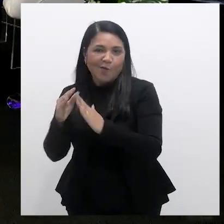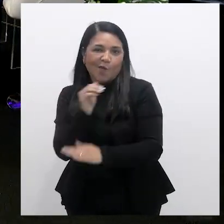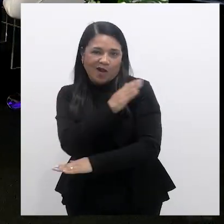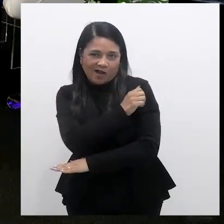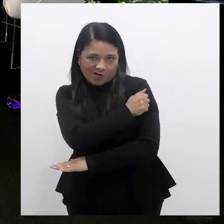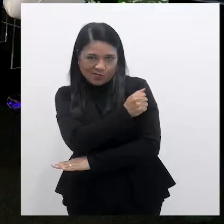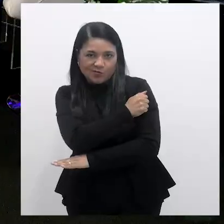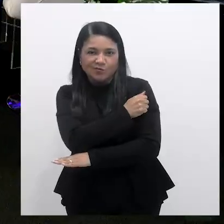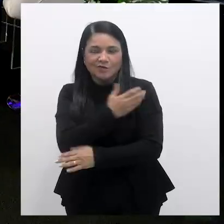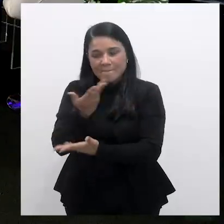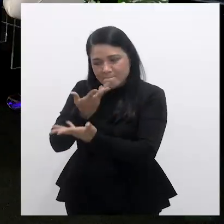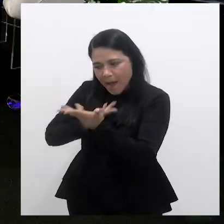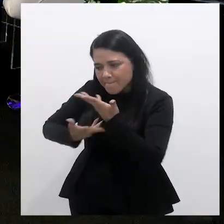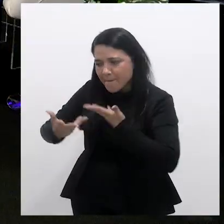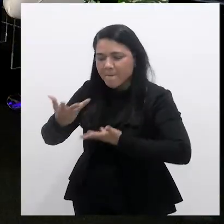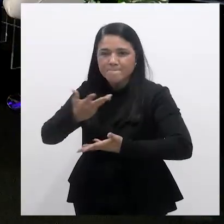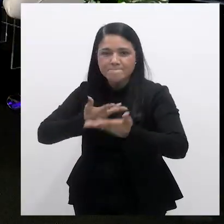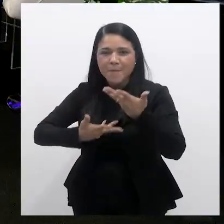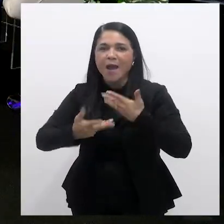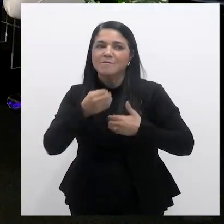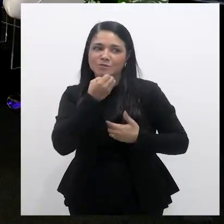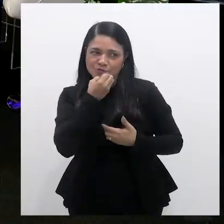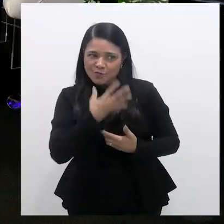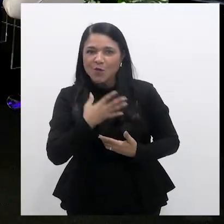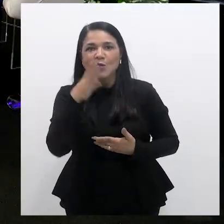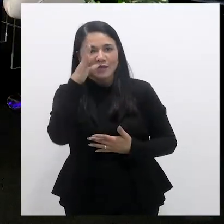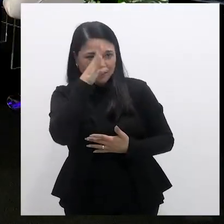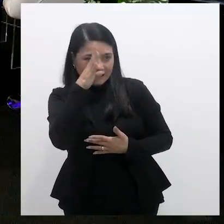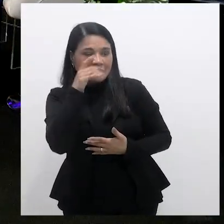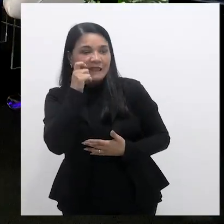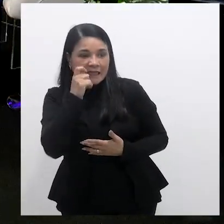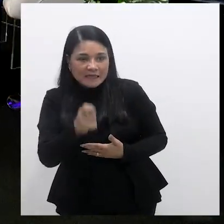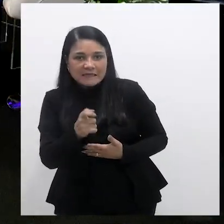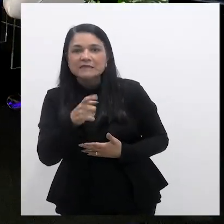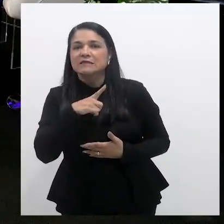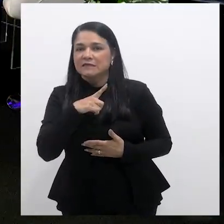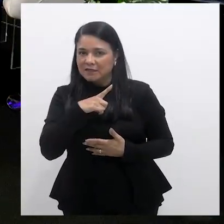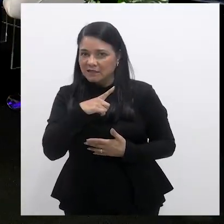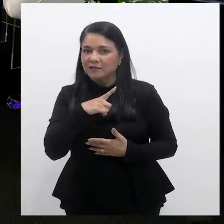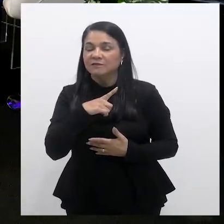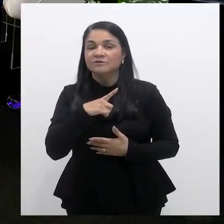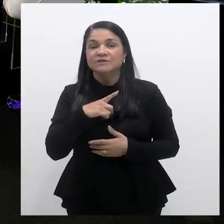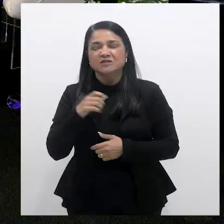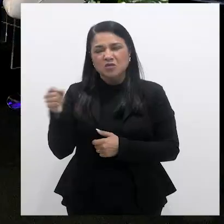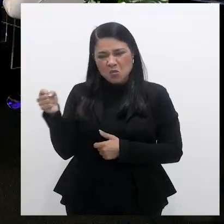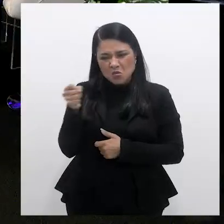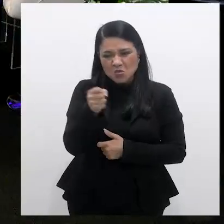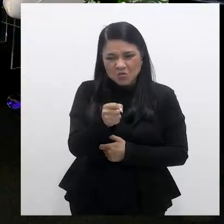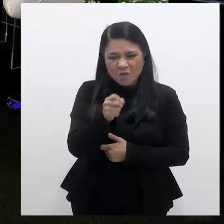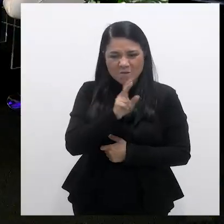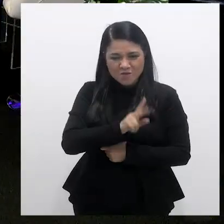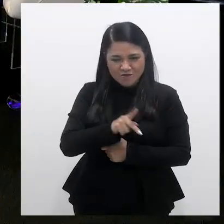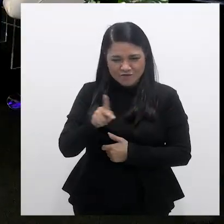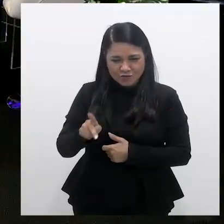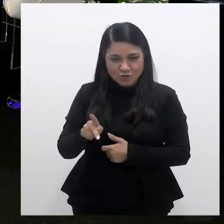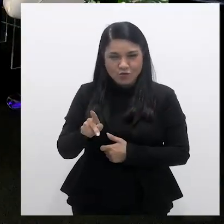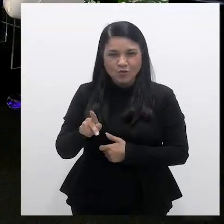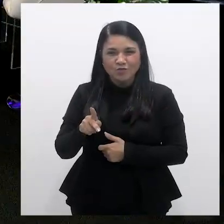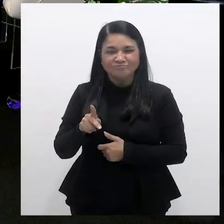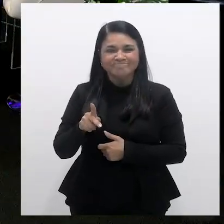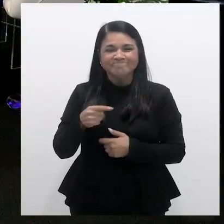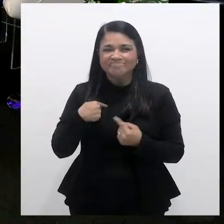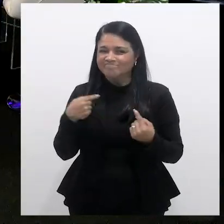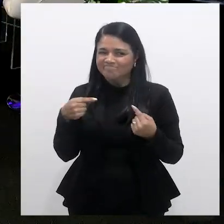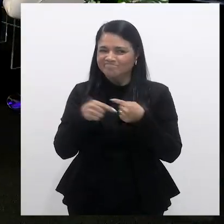uma Exatamente, proximidade, é um grande cria interesse diferencial. também, cria interesse, né? Porque se você coloca uma pessoa também, por melhor que ela seja, mas